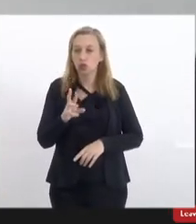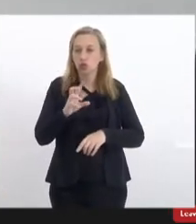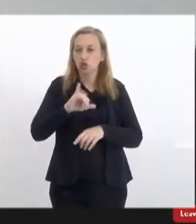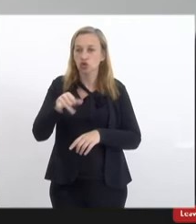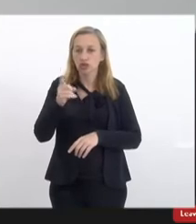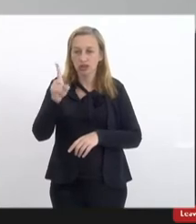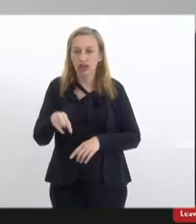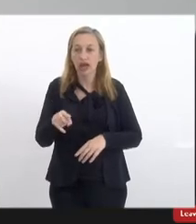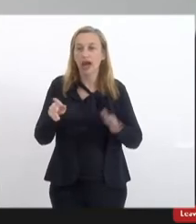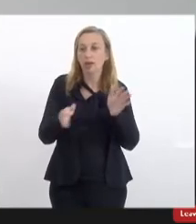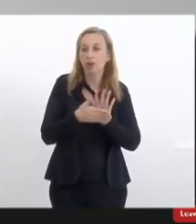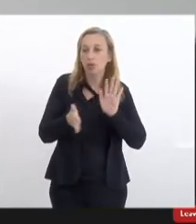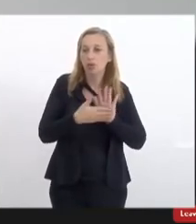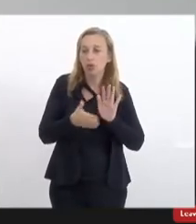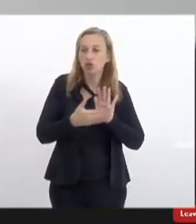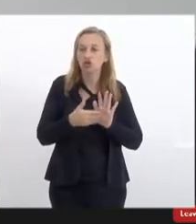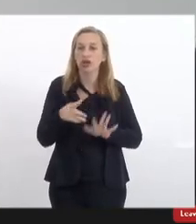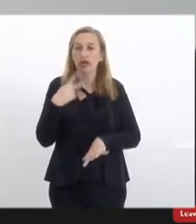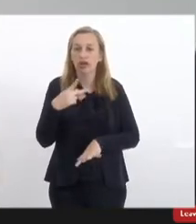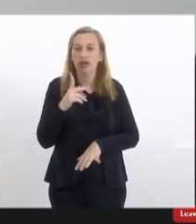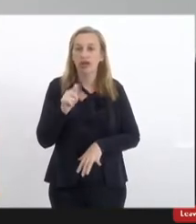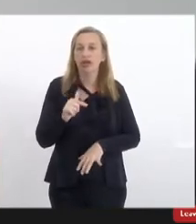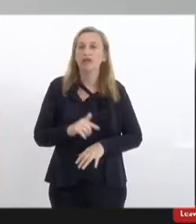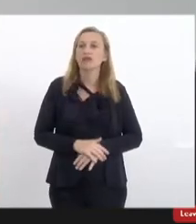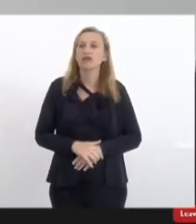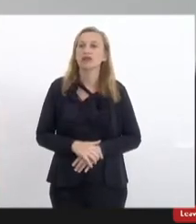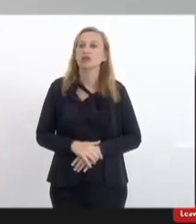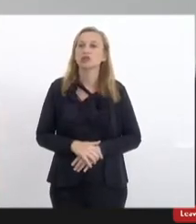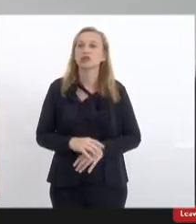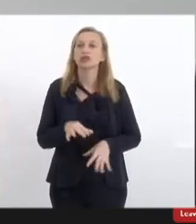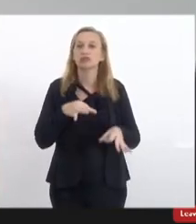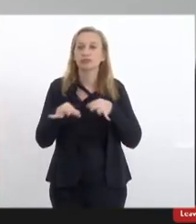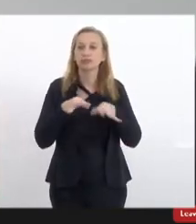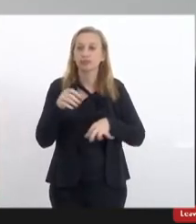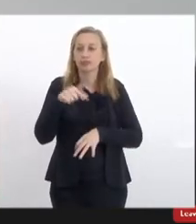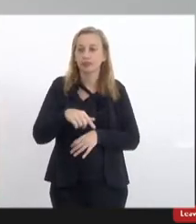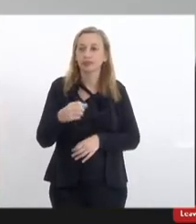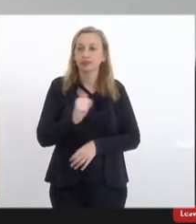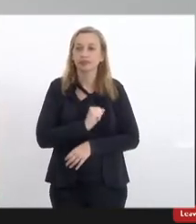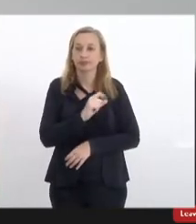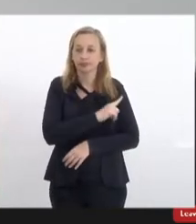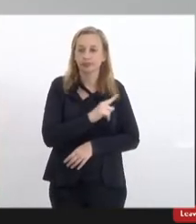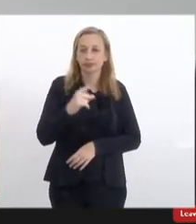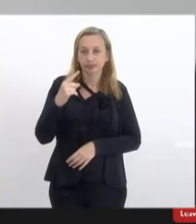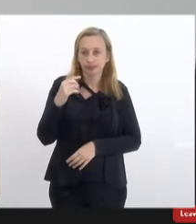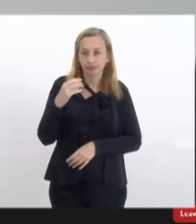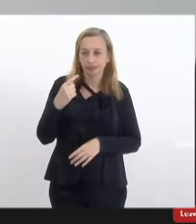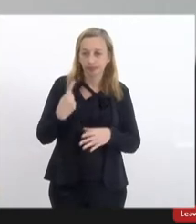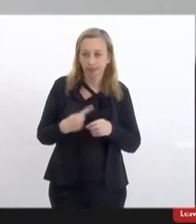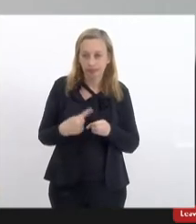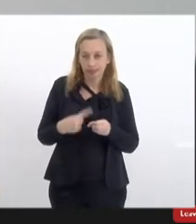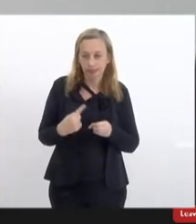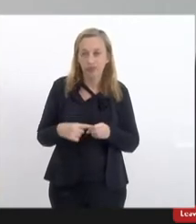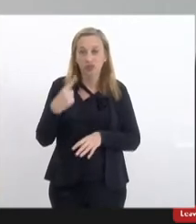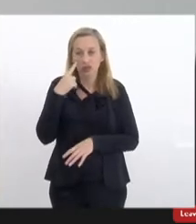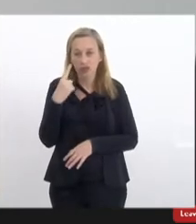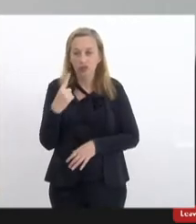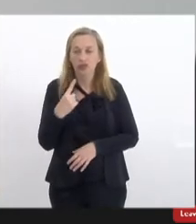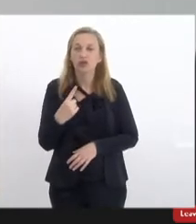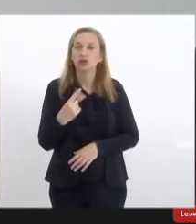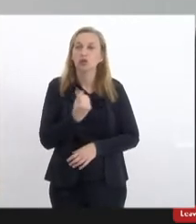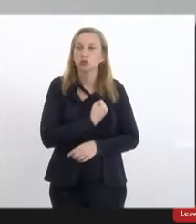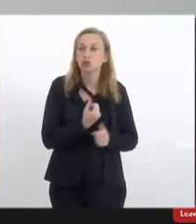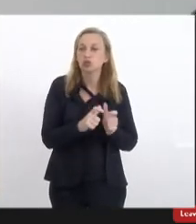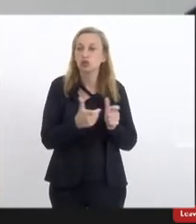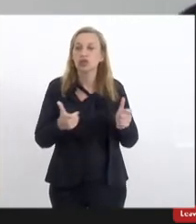a proposta é a gente falar um pouquinho, né, do que tem sido feito aqui no município de São Gonçalo. A gente tem assistido, né, o